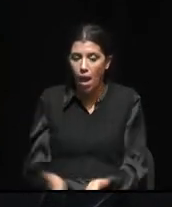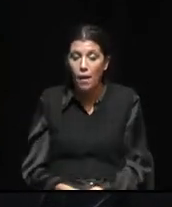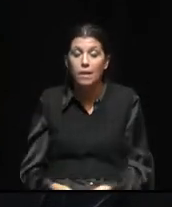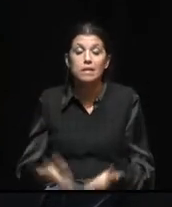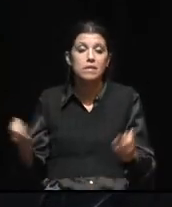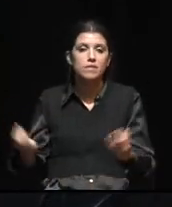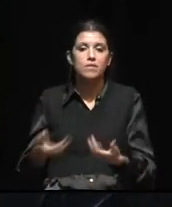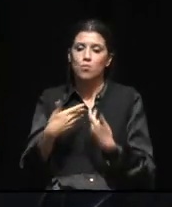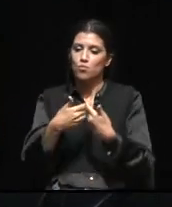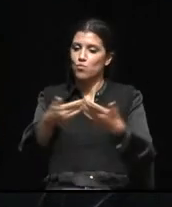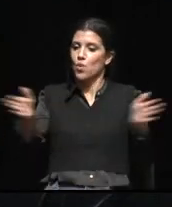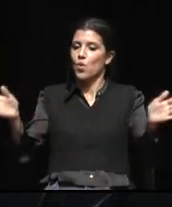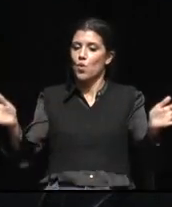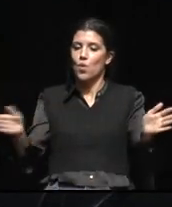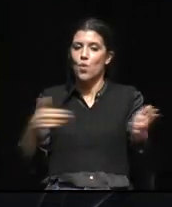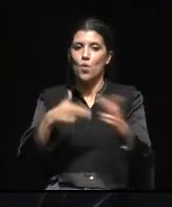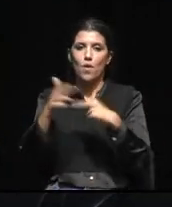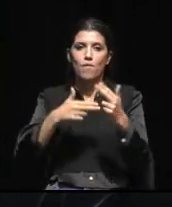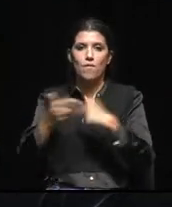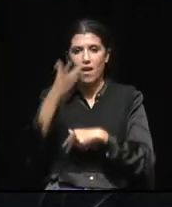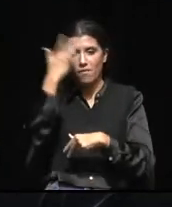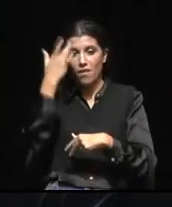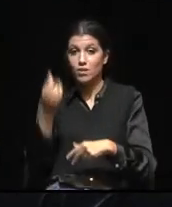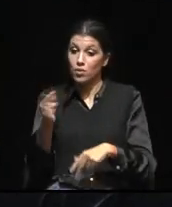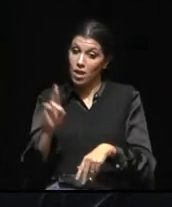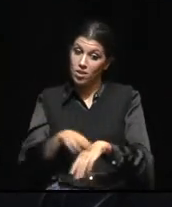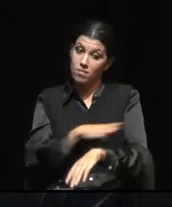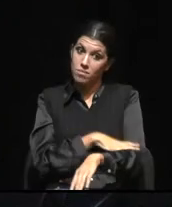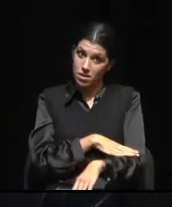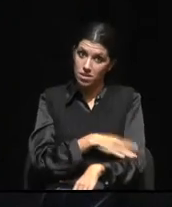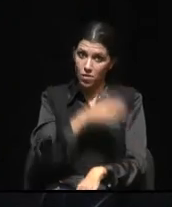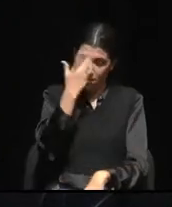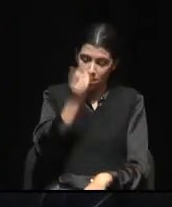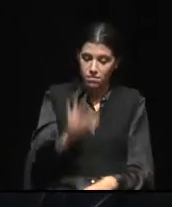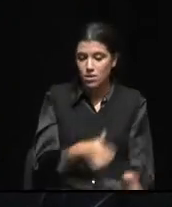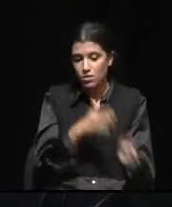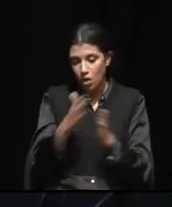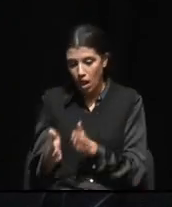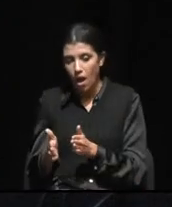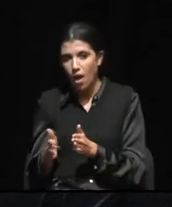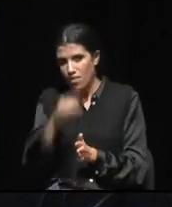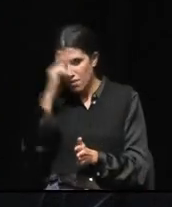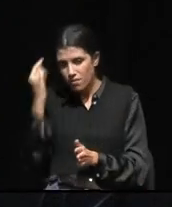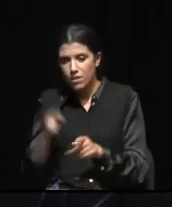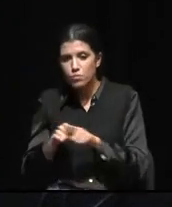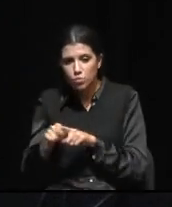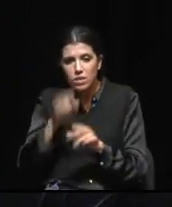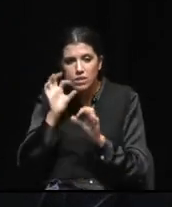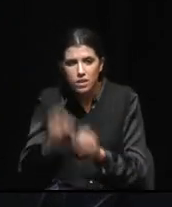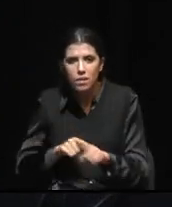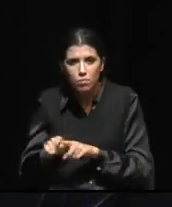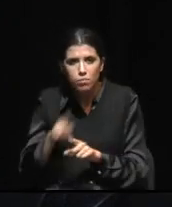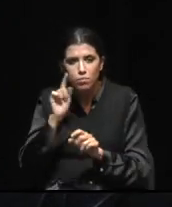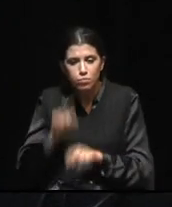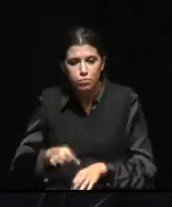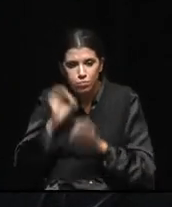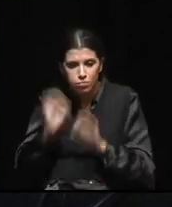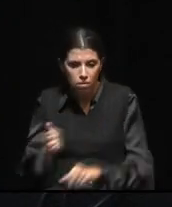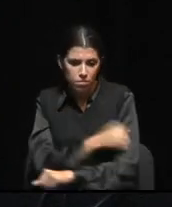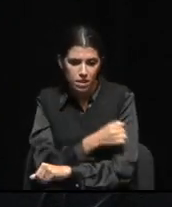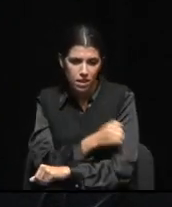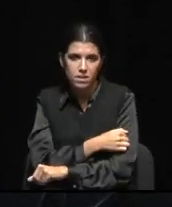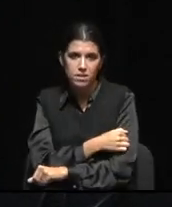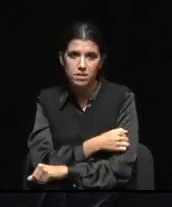é fácil inaugurar as obras dos executivos anteriores mas mais difícil Será mesmo fazermos políticas públicas de habitação que não